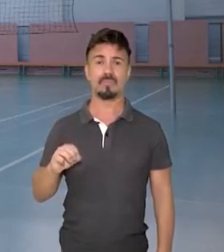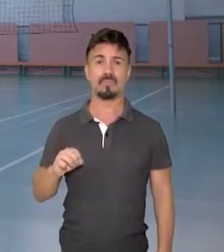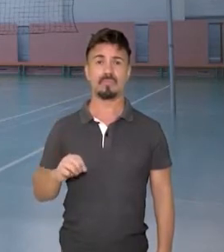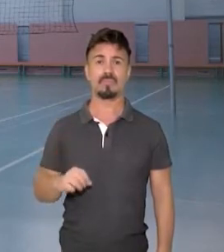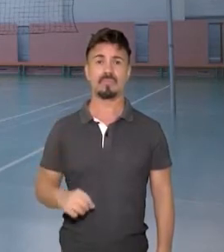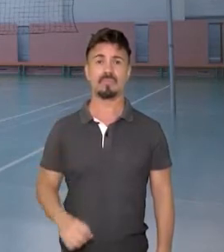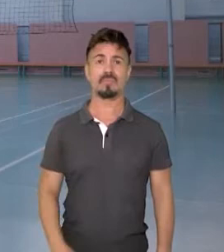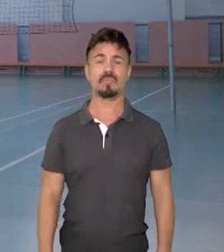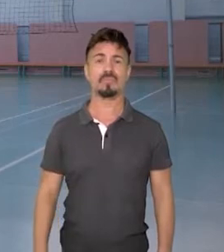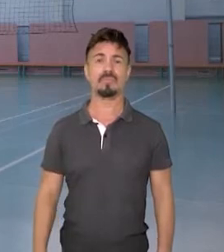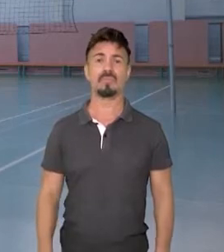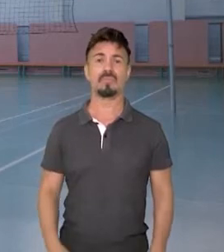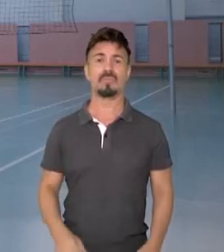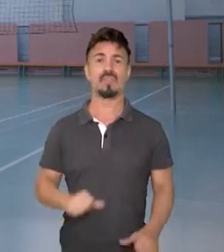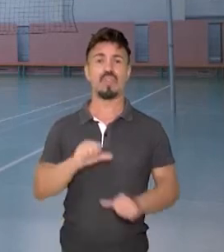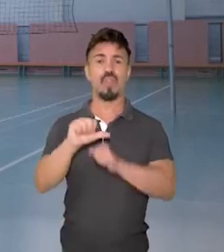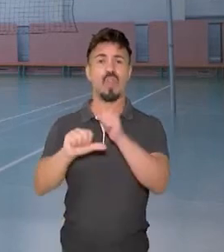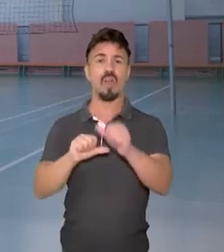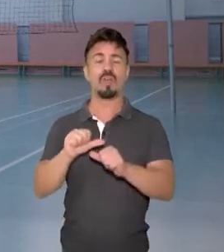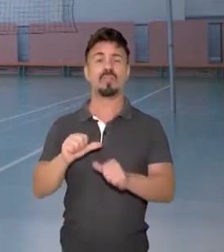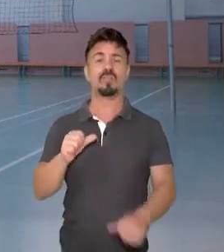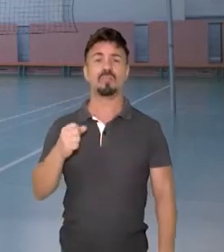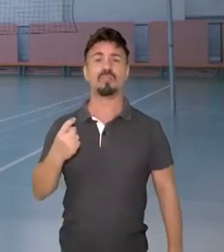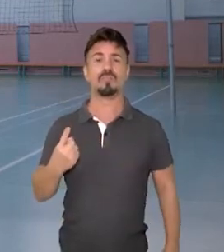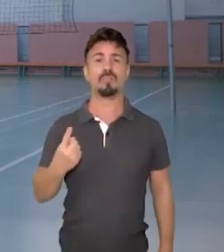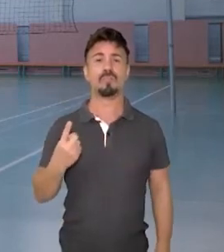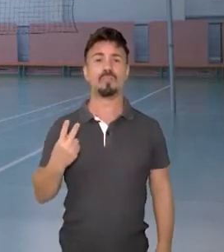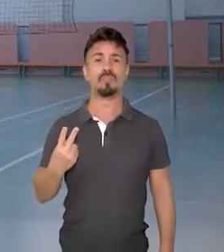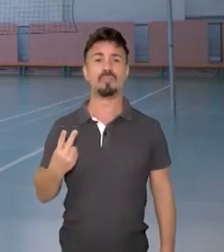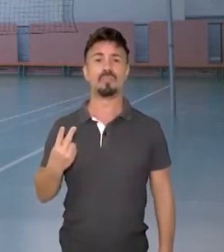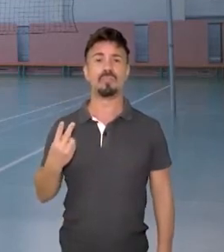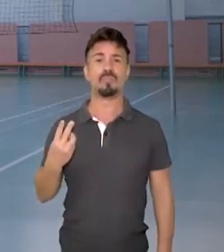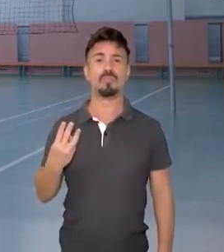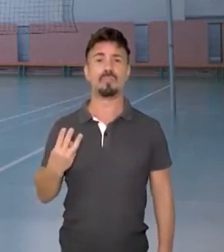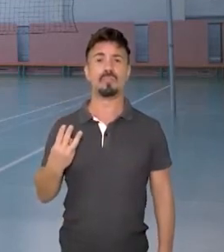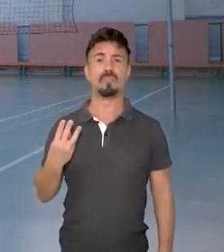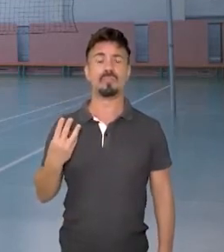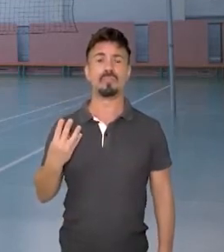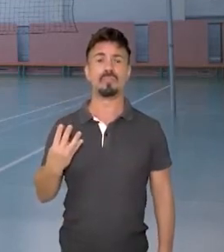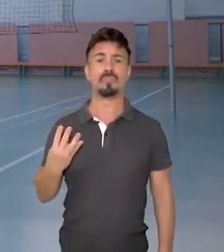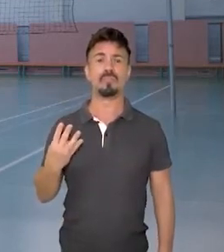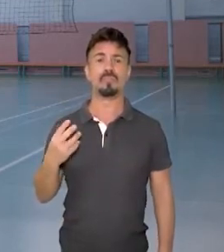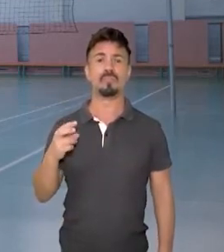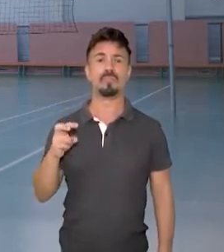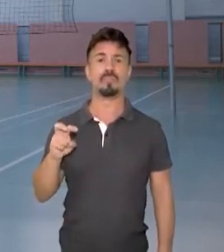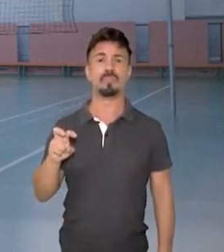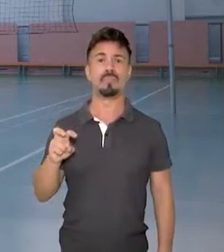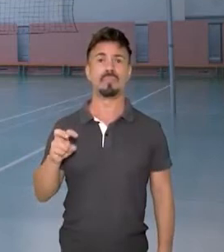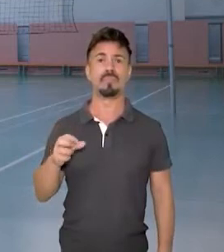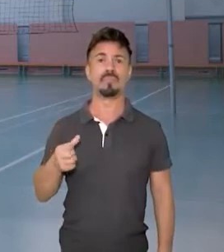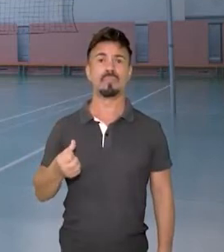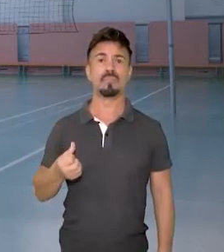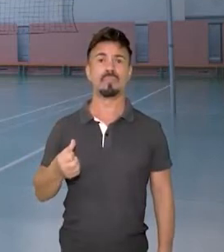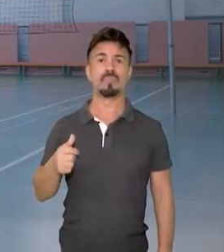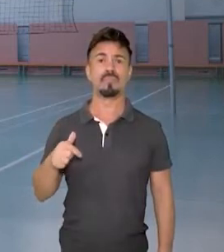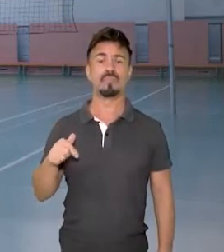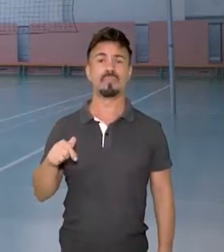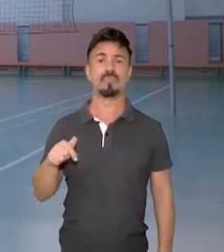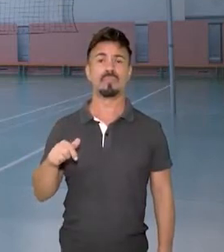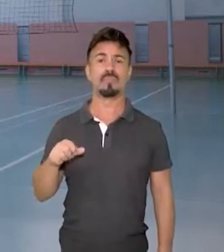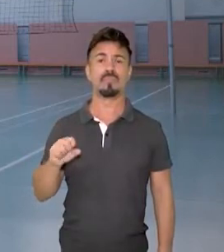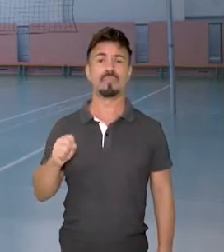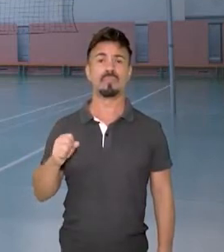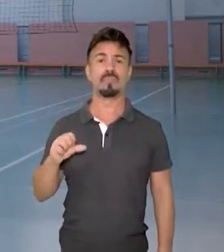dez da mesma forma com a outra perna um dois três quatro cinco seis